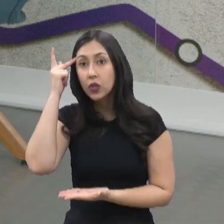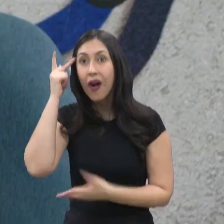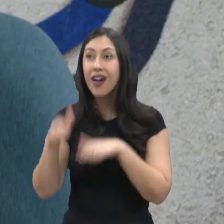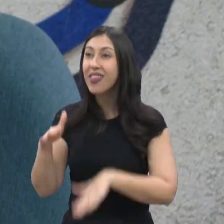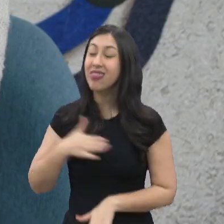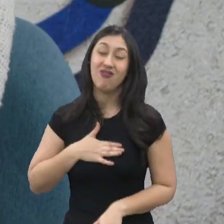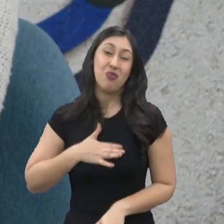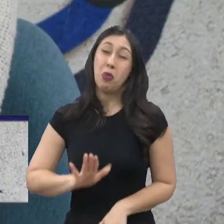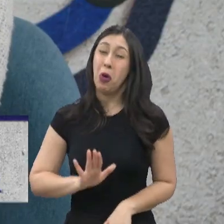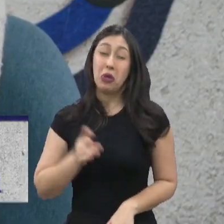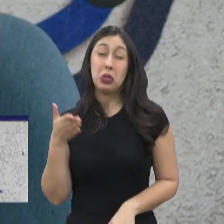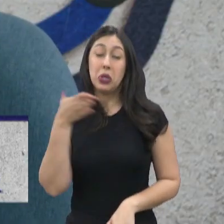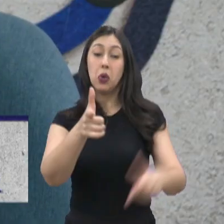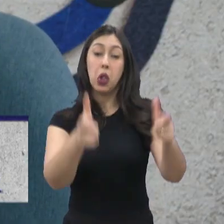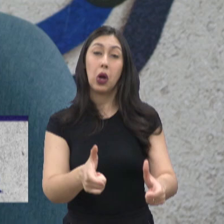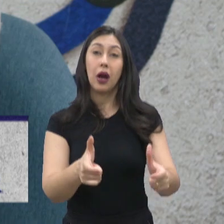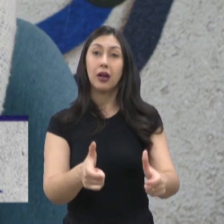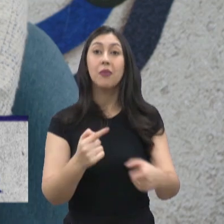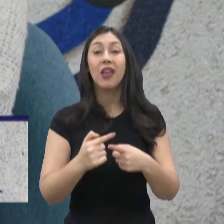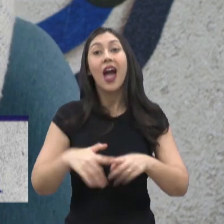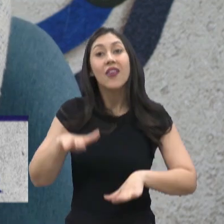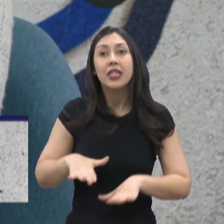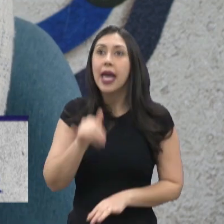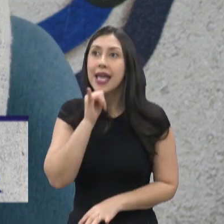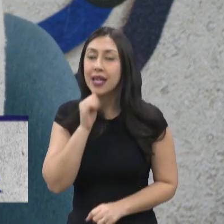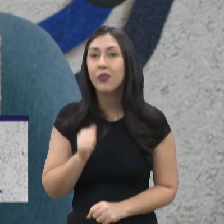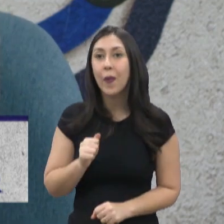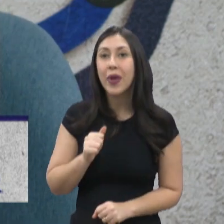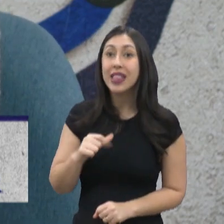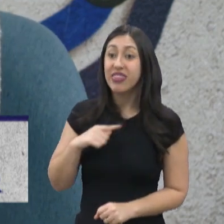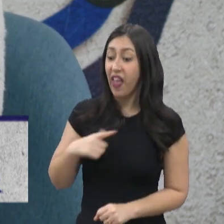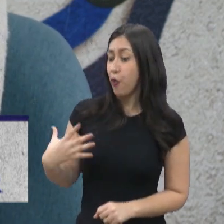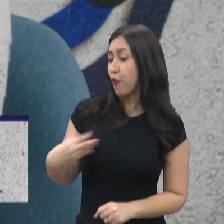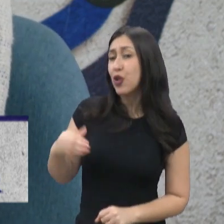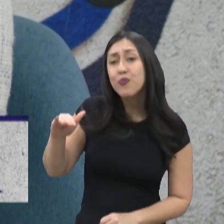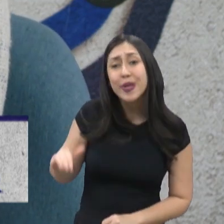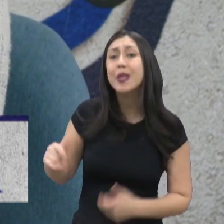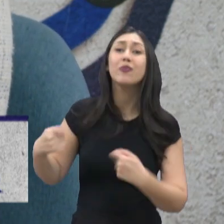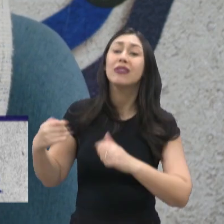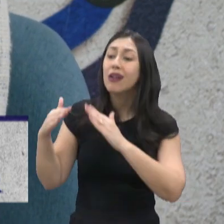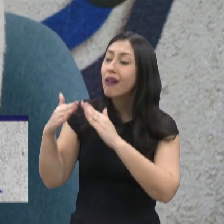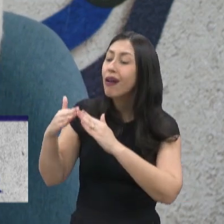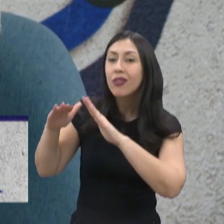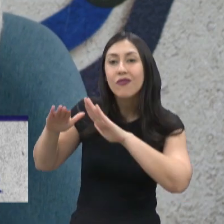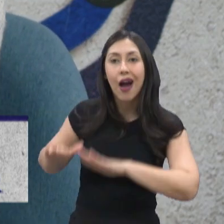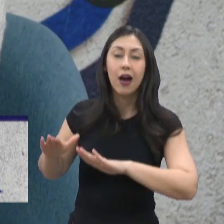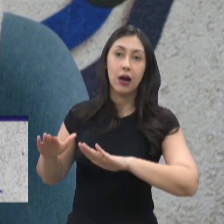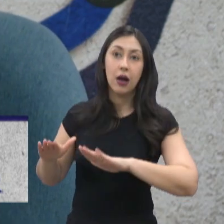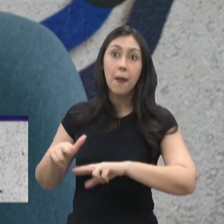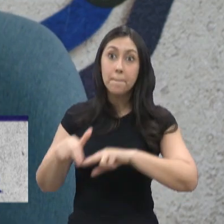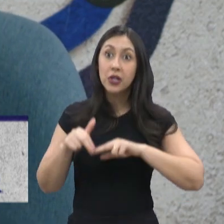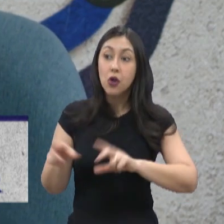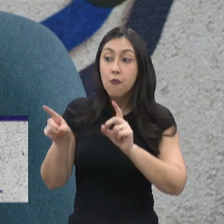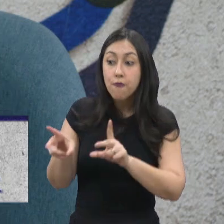academia. Tem gente ali, por exemplo, que tem um filho pequeno que precisa treinar dentro da sua própria casa. Então, a venda de equipamentos para pessoa física,